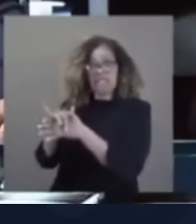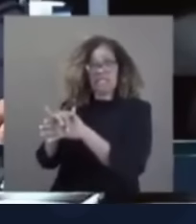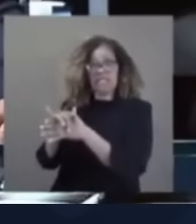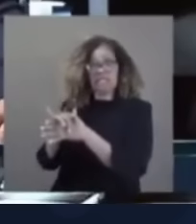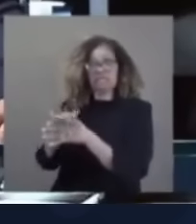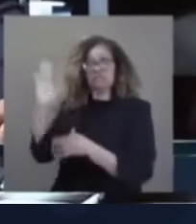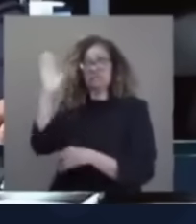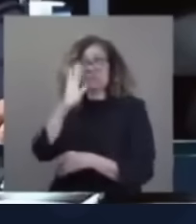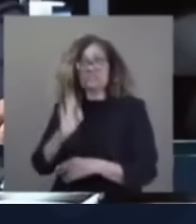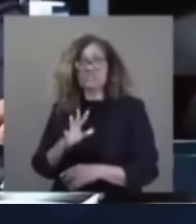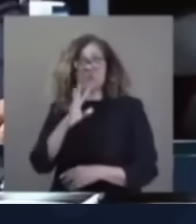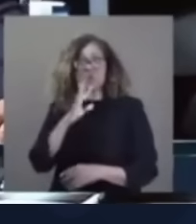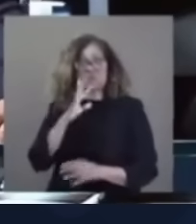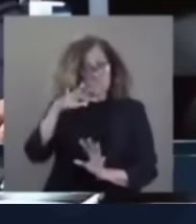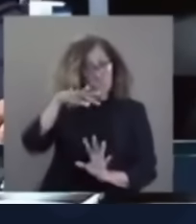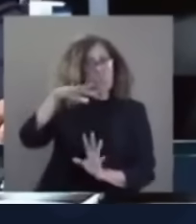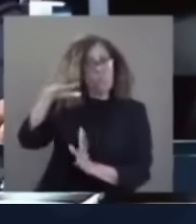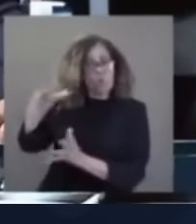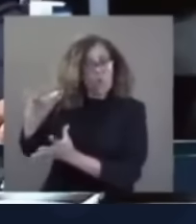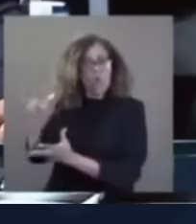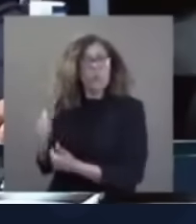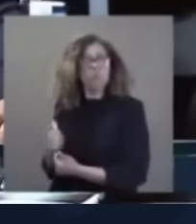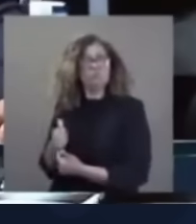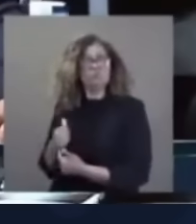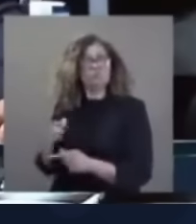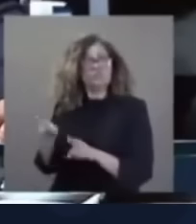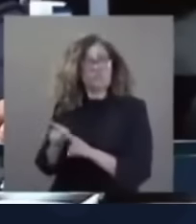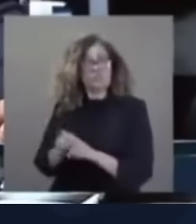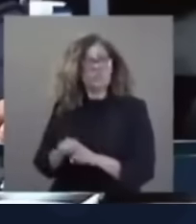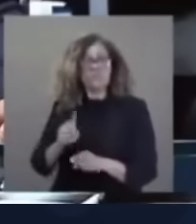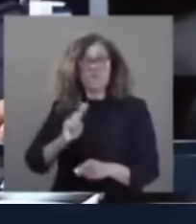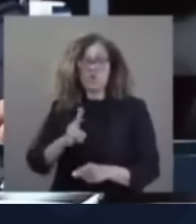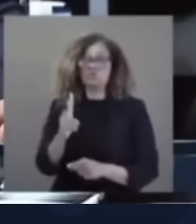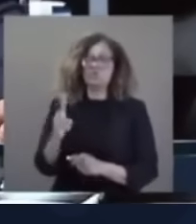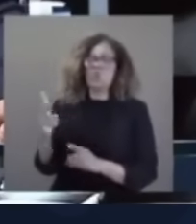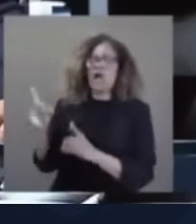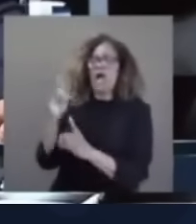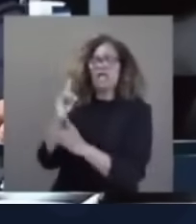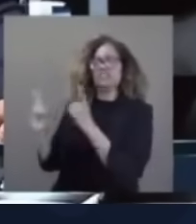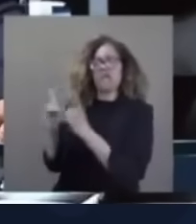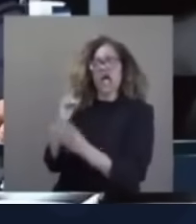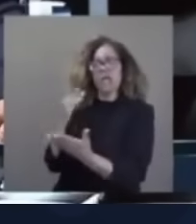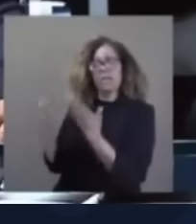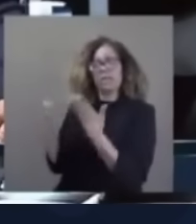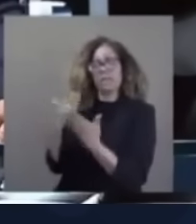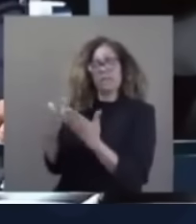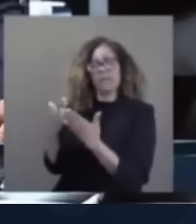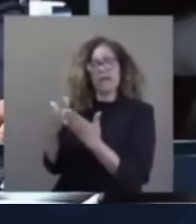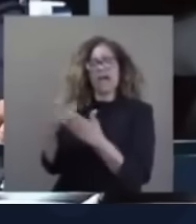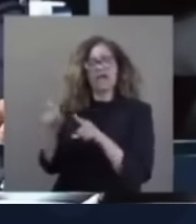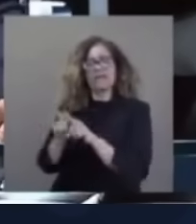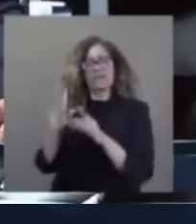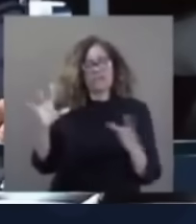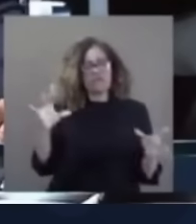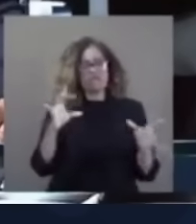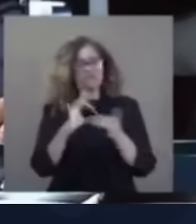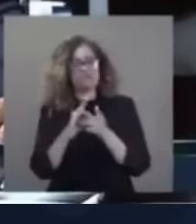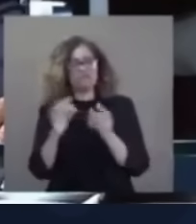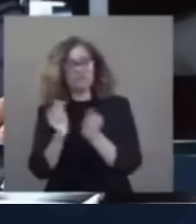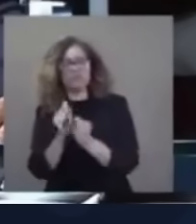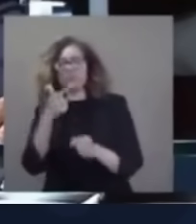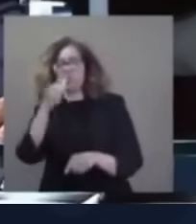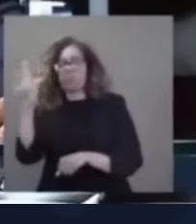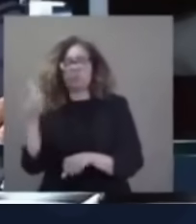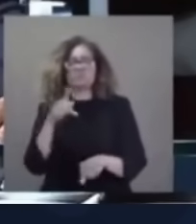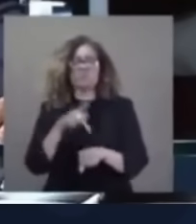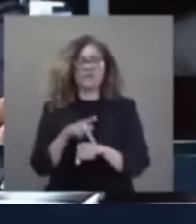conhecido por estabelecer ou buscar estabelecer diálogos e Pontes entre as nações motivo